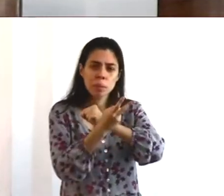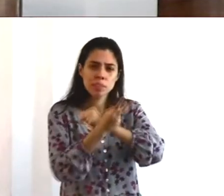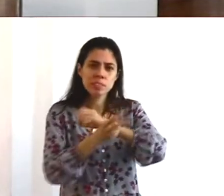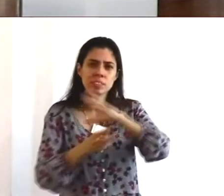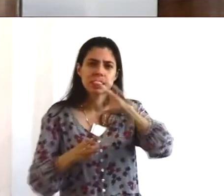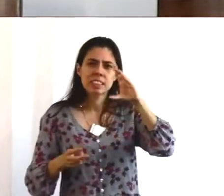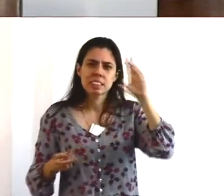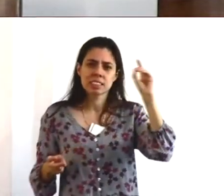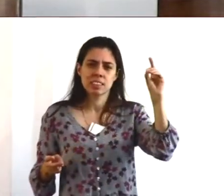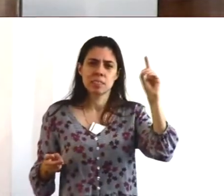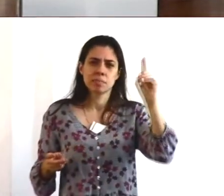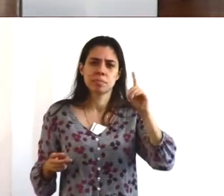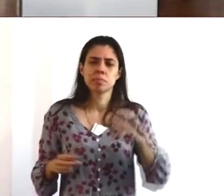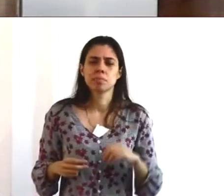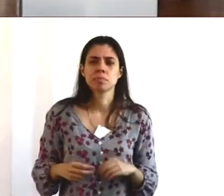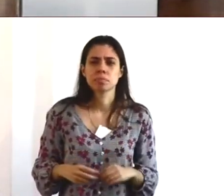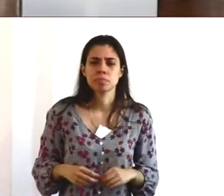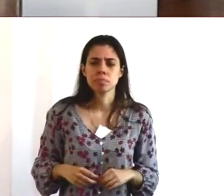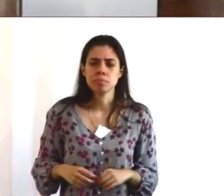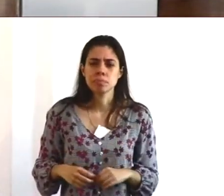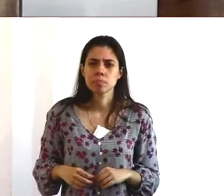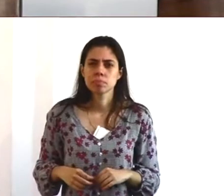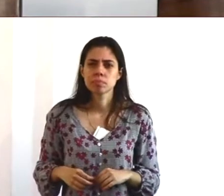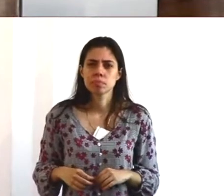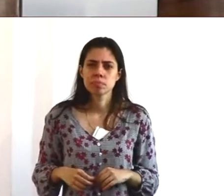dá a força que eu preciso.